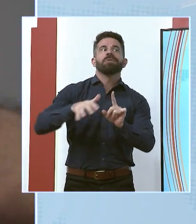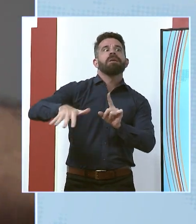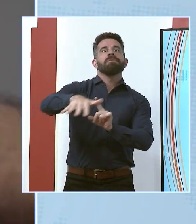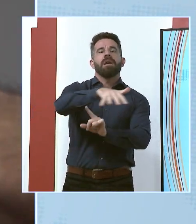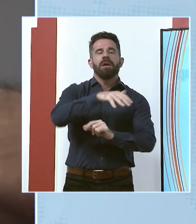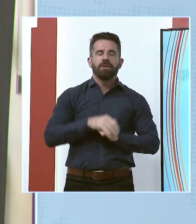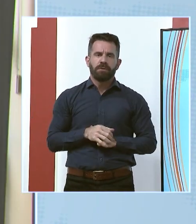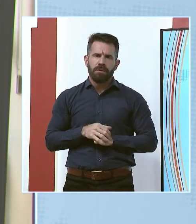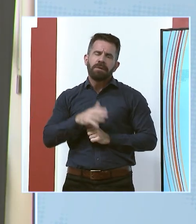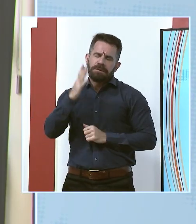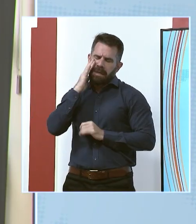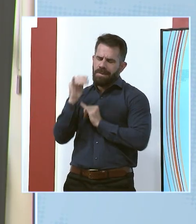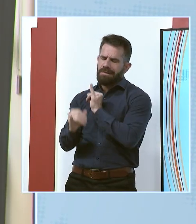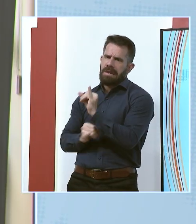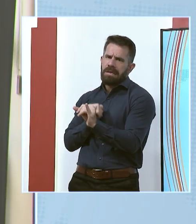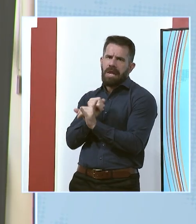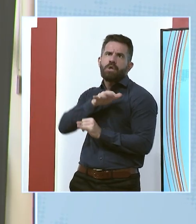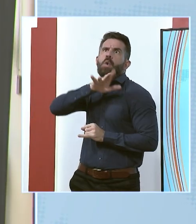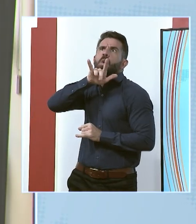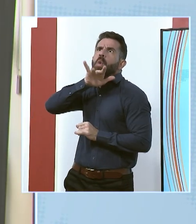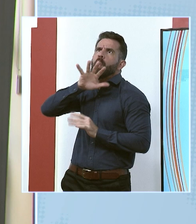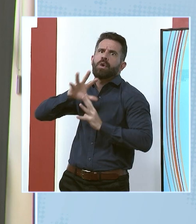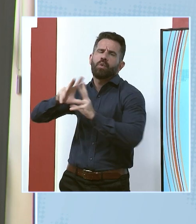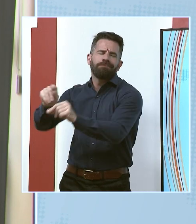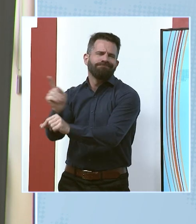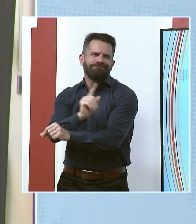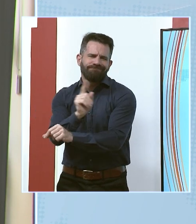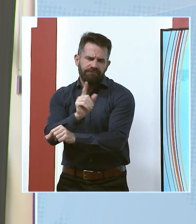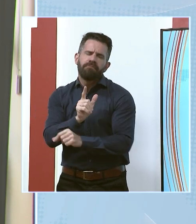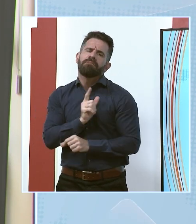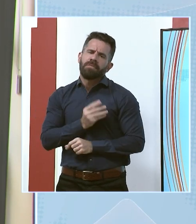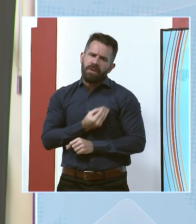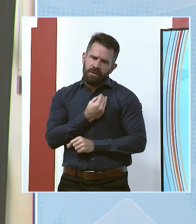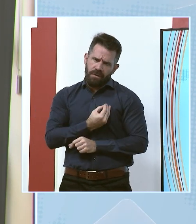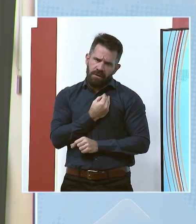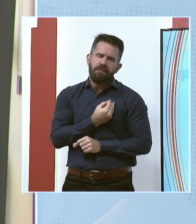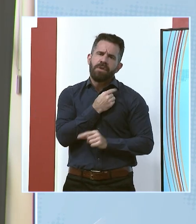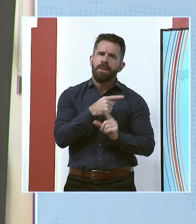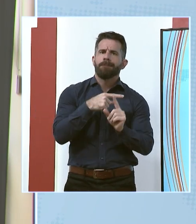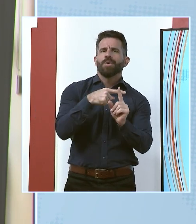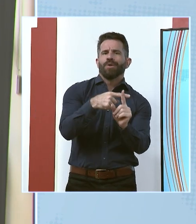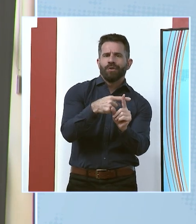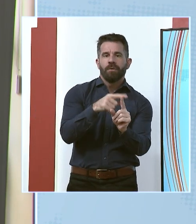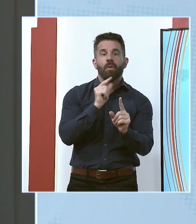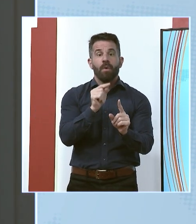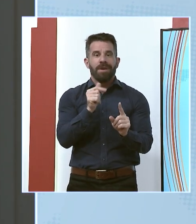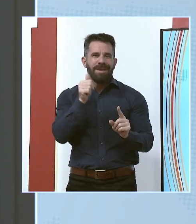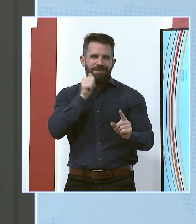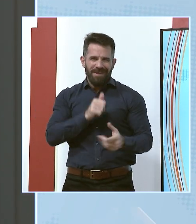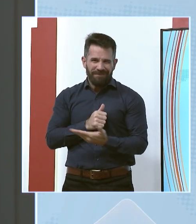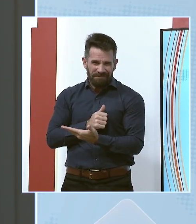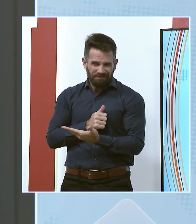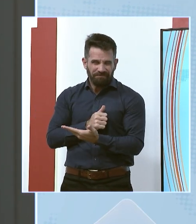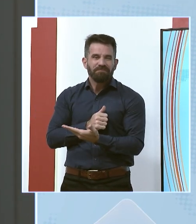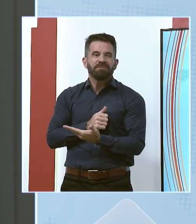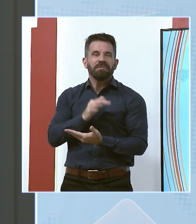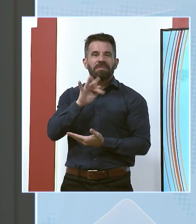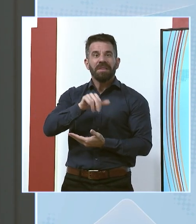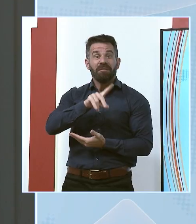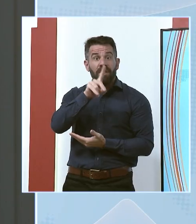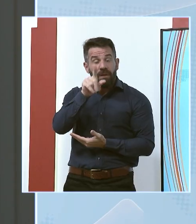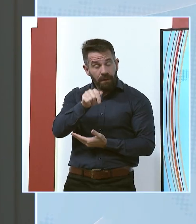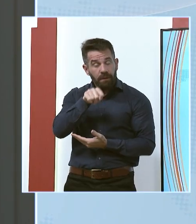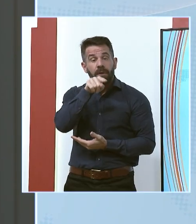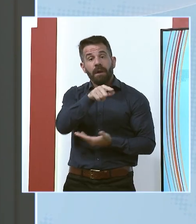vive a internet. A Fernanda, que faz parte do coletivo Levante Popular da Juventude, destacou como a ferramenta propaga